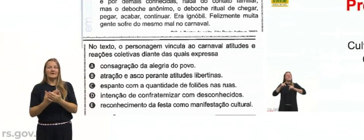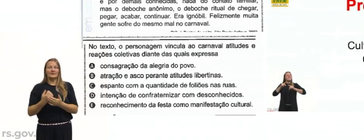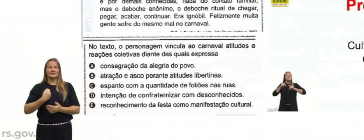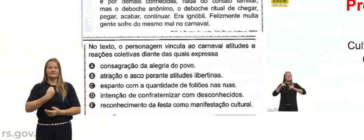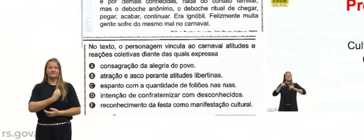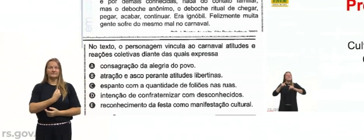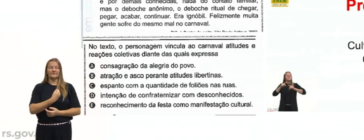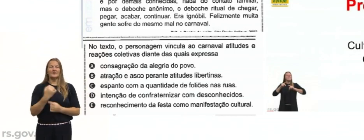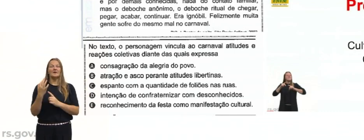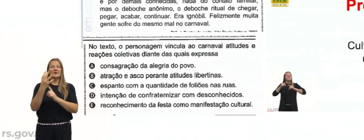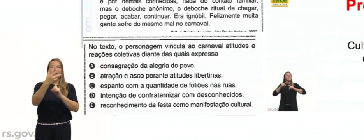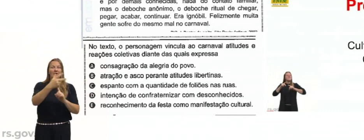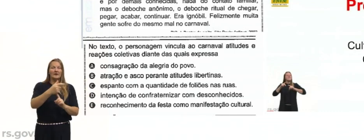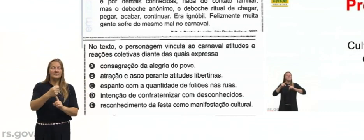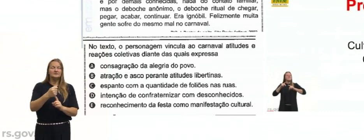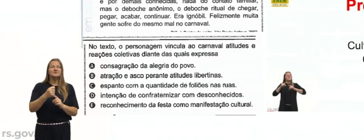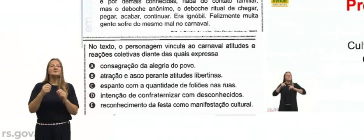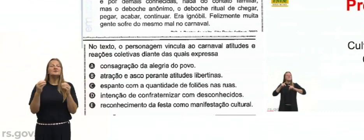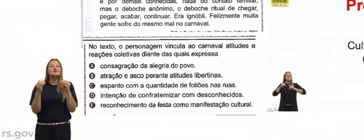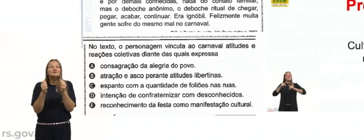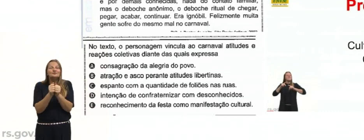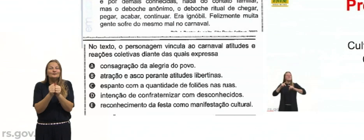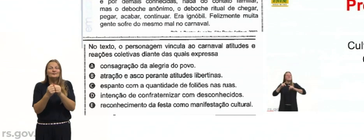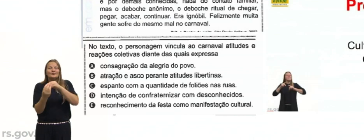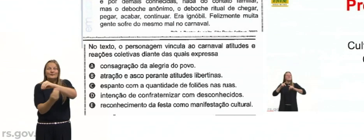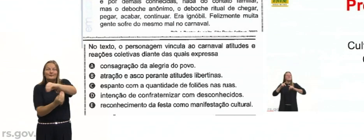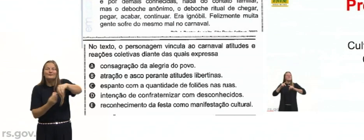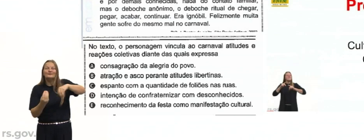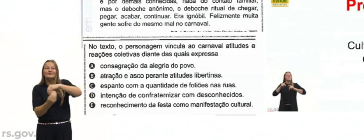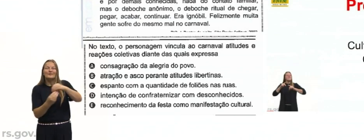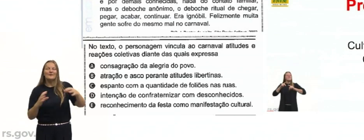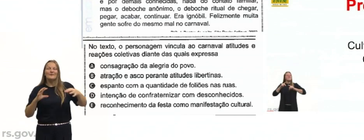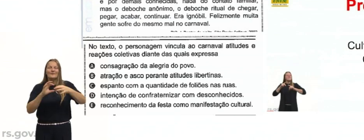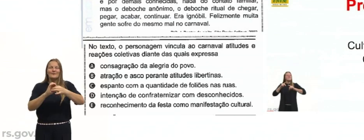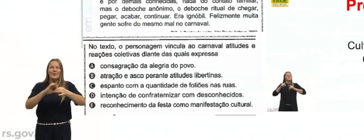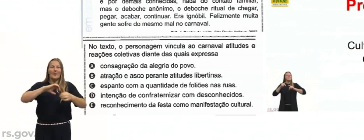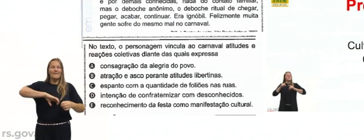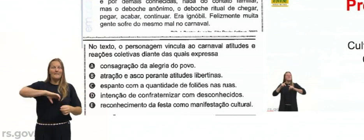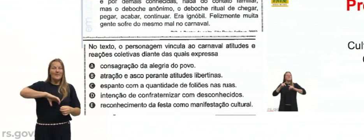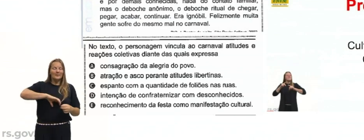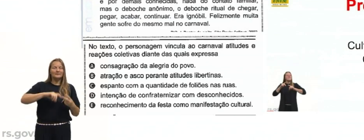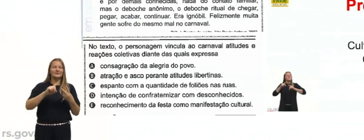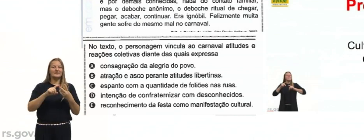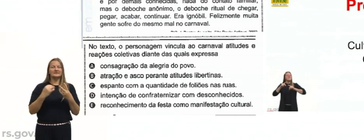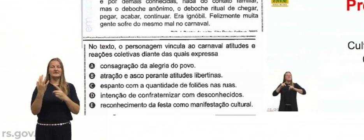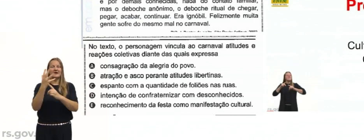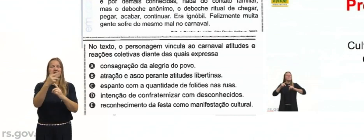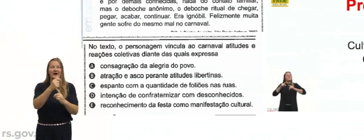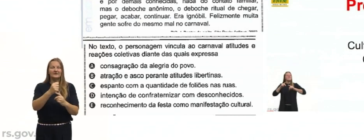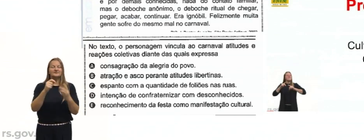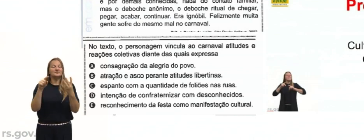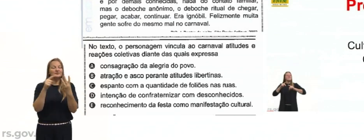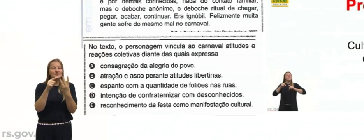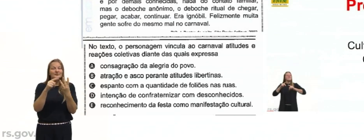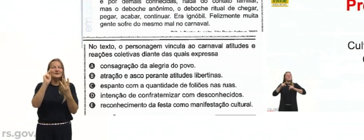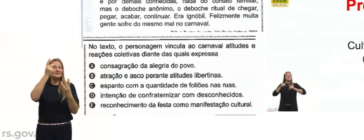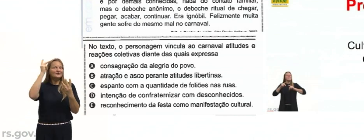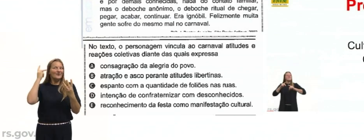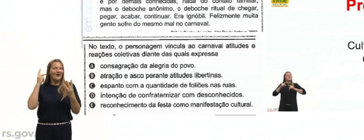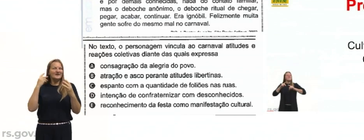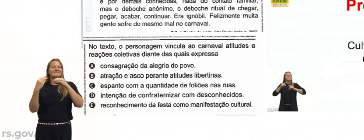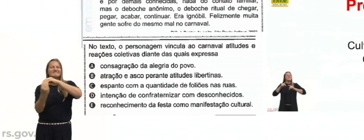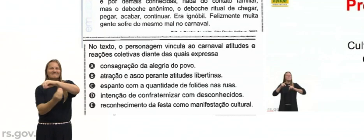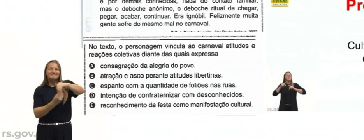arte a gente fez uma aula em conjunto Parceria a língua portuguesa arte e história né a gente foi